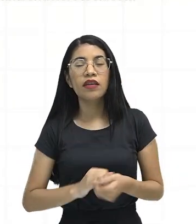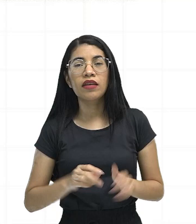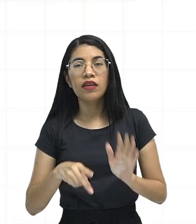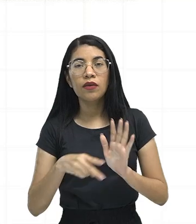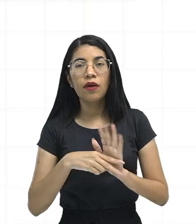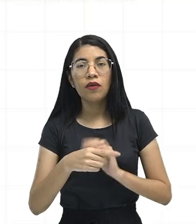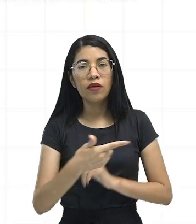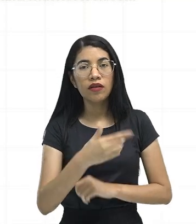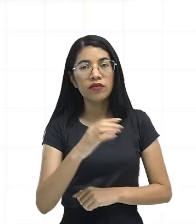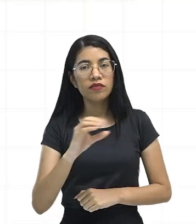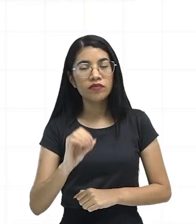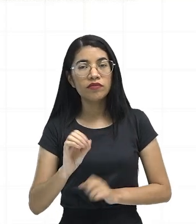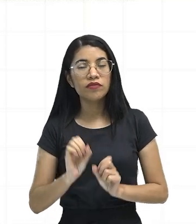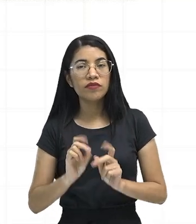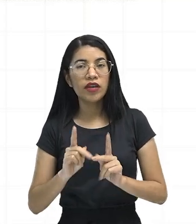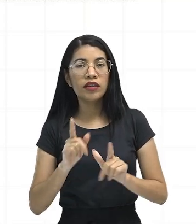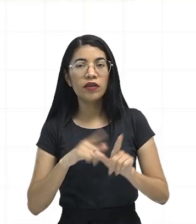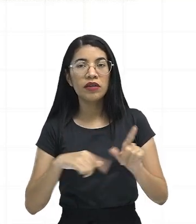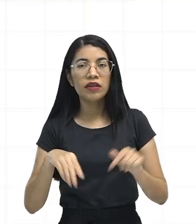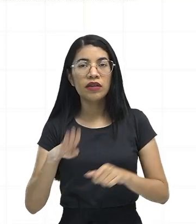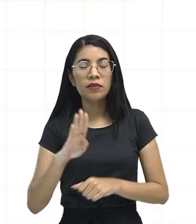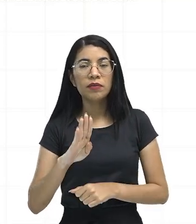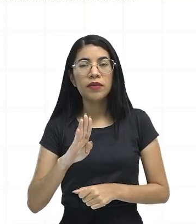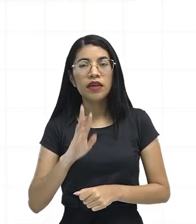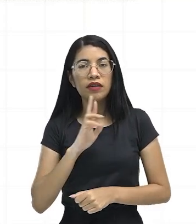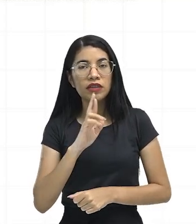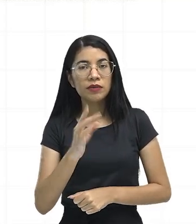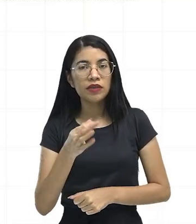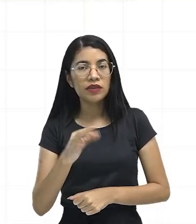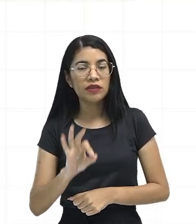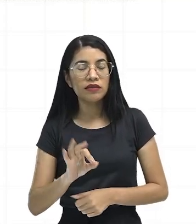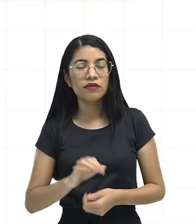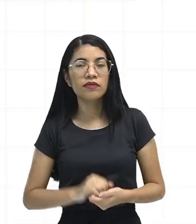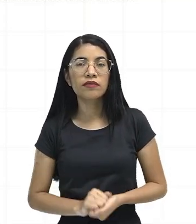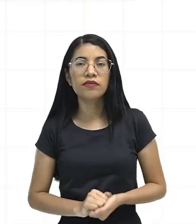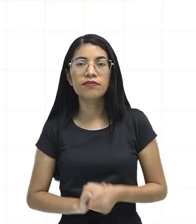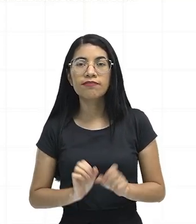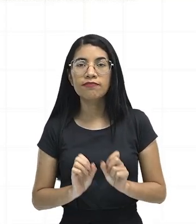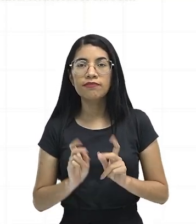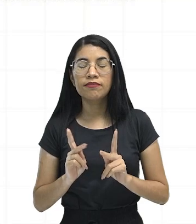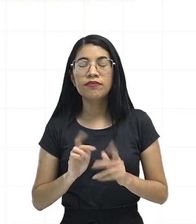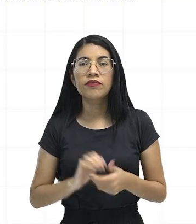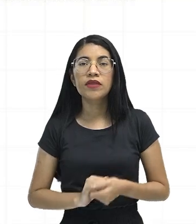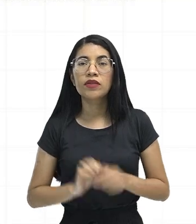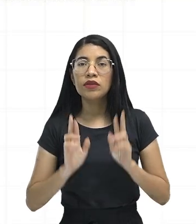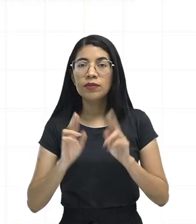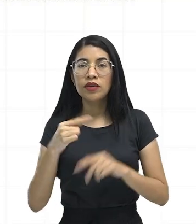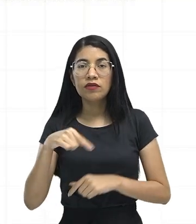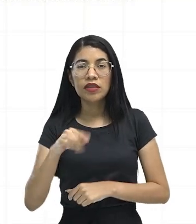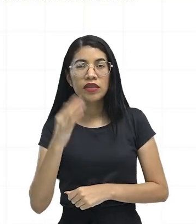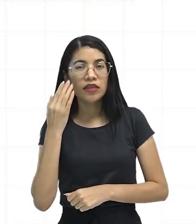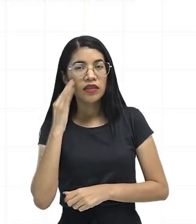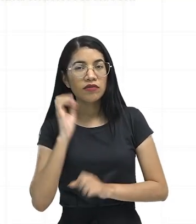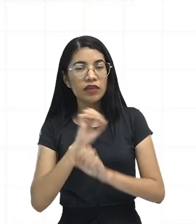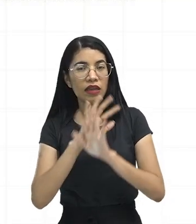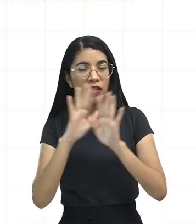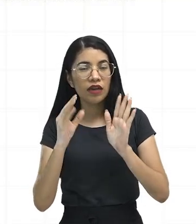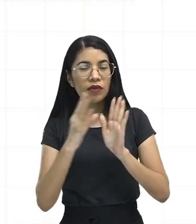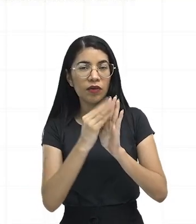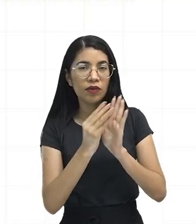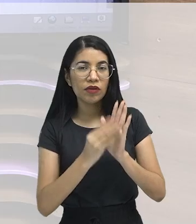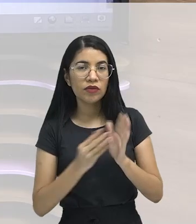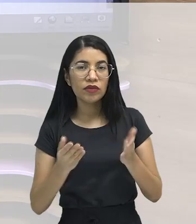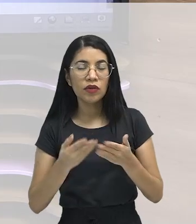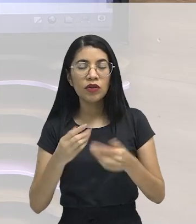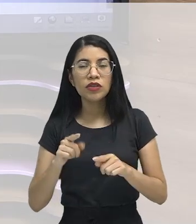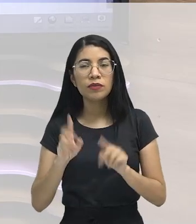a 20, tá? Letra B de bola. Beleza, pessoal? Então, espero que vocês tenham compreendido o conteúdo, espero que